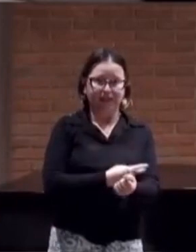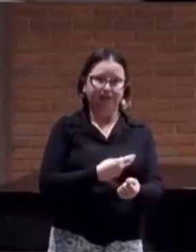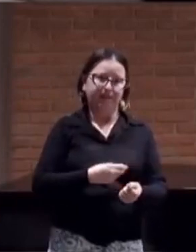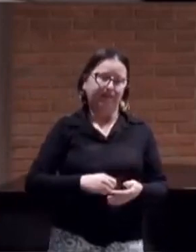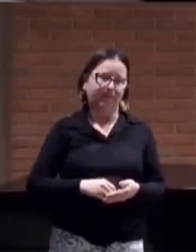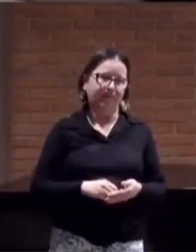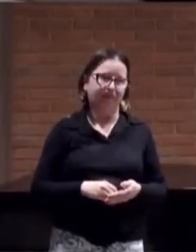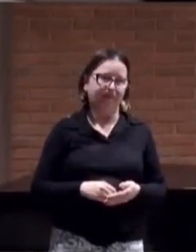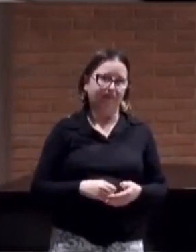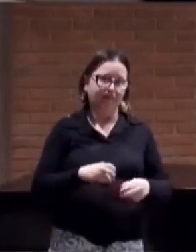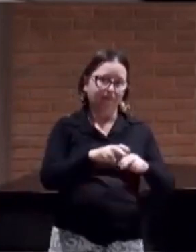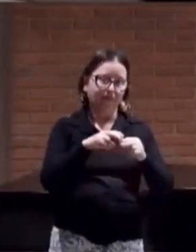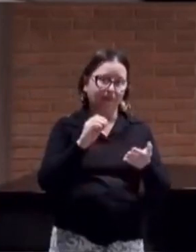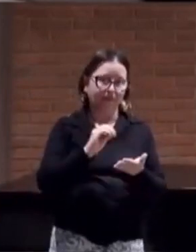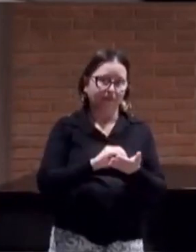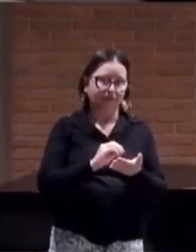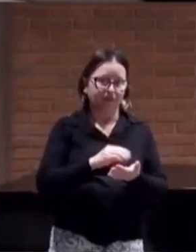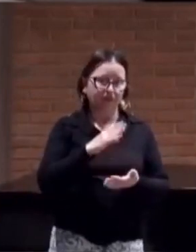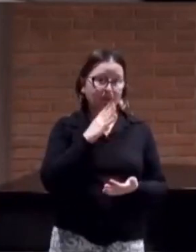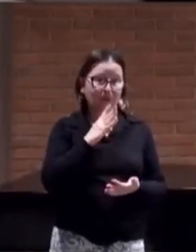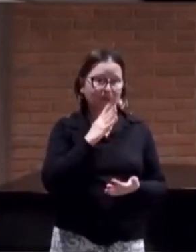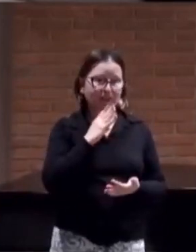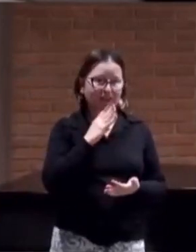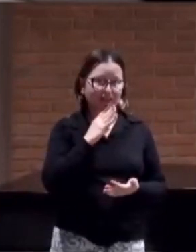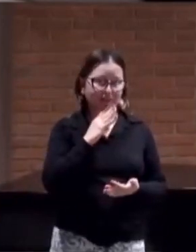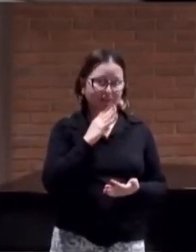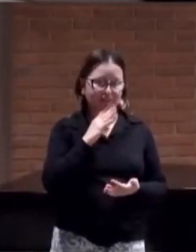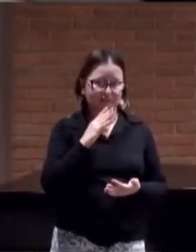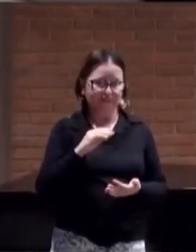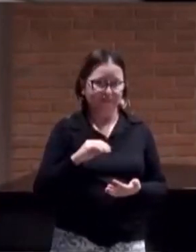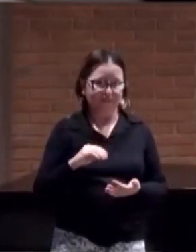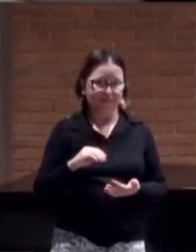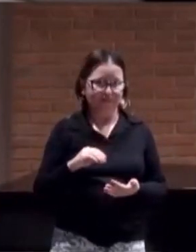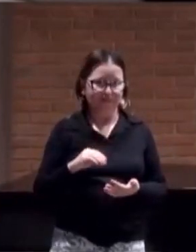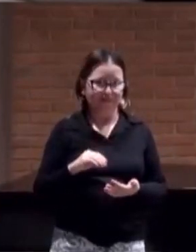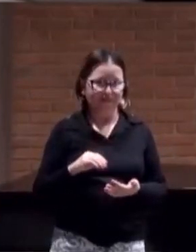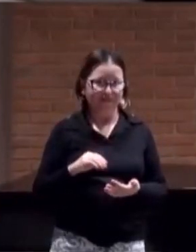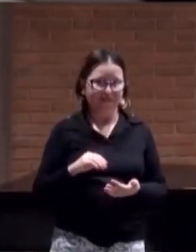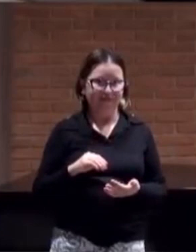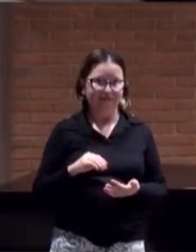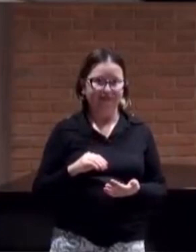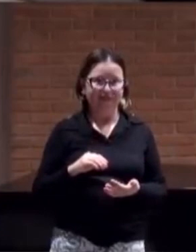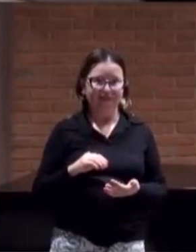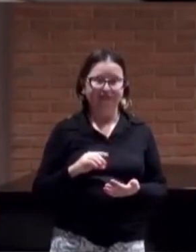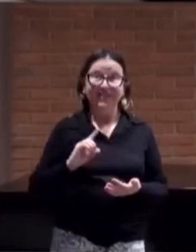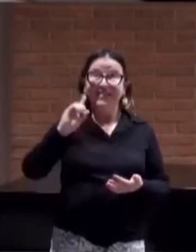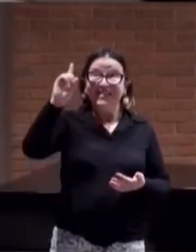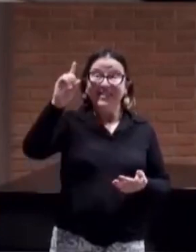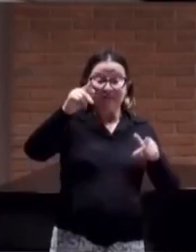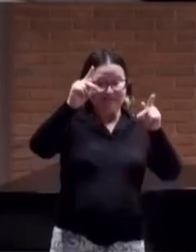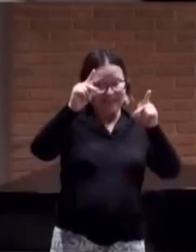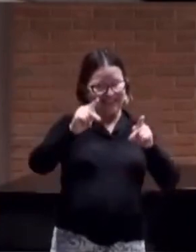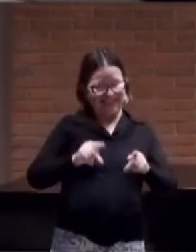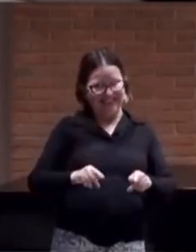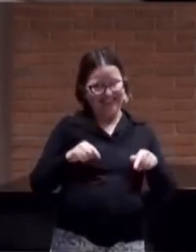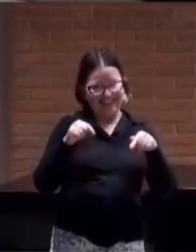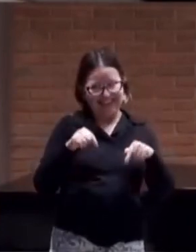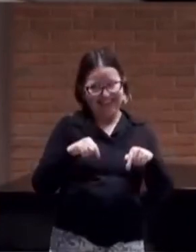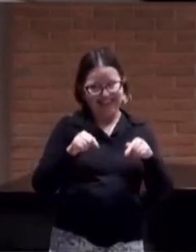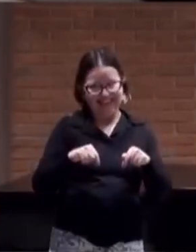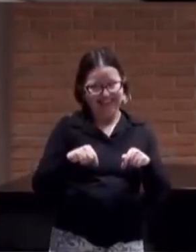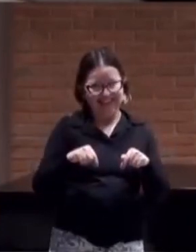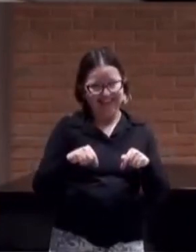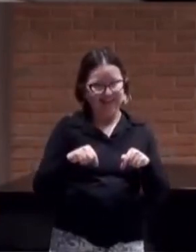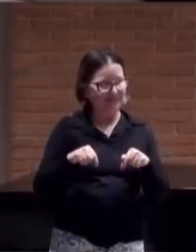Por falta de conhecer aquele que está presente aqui e